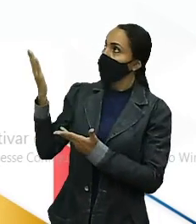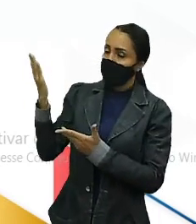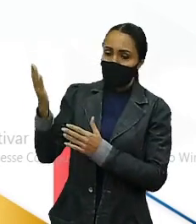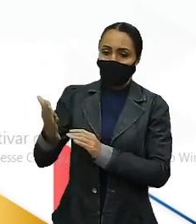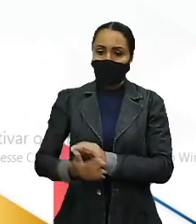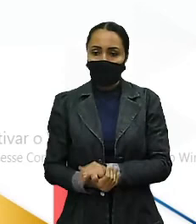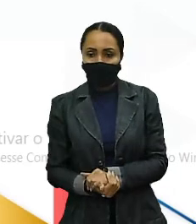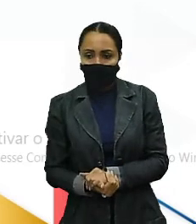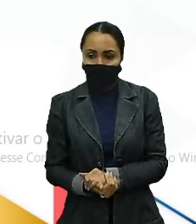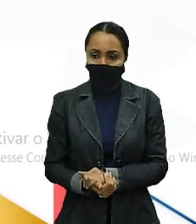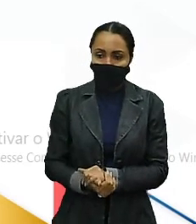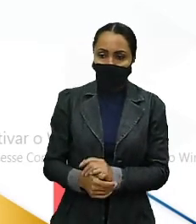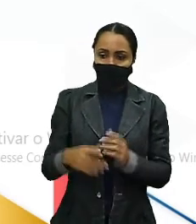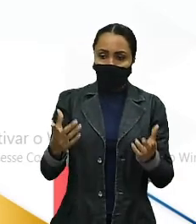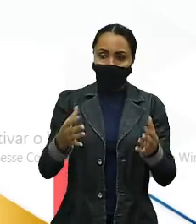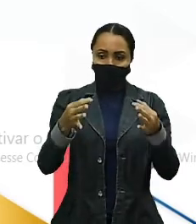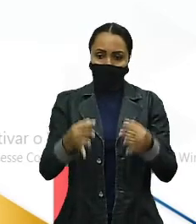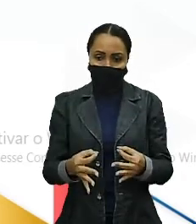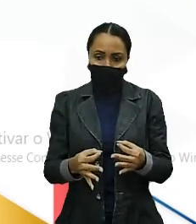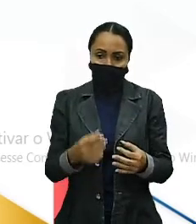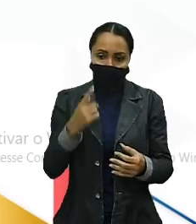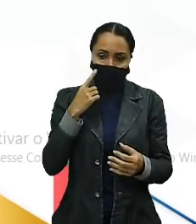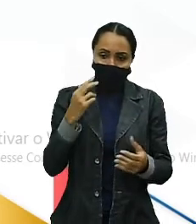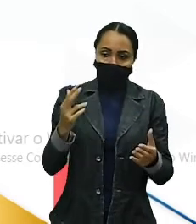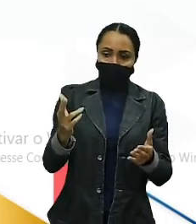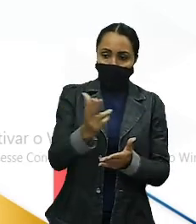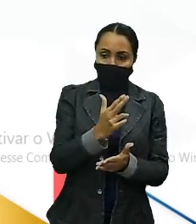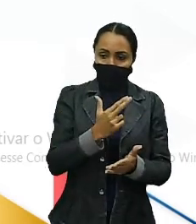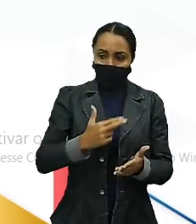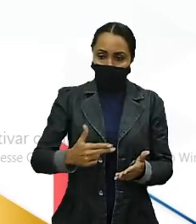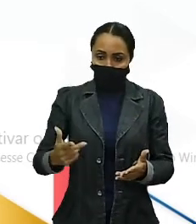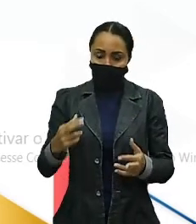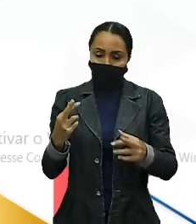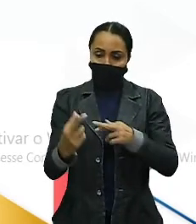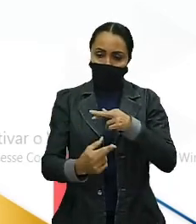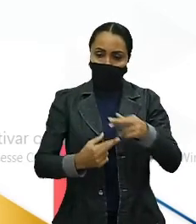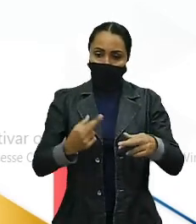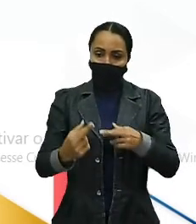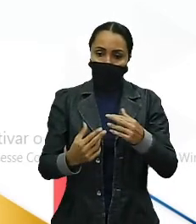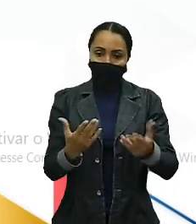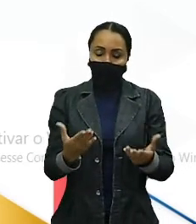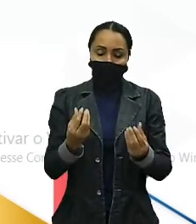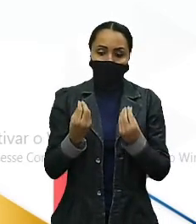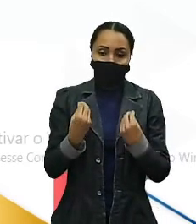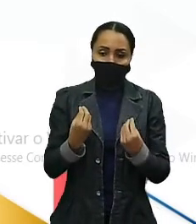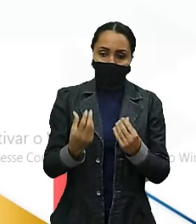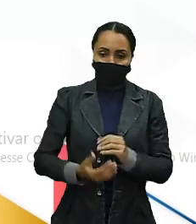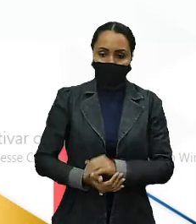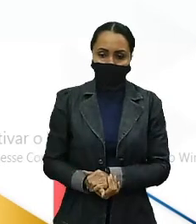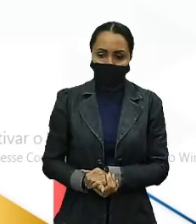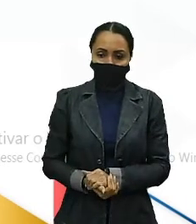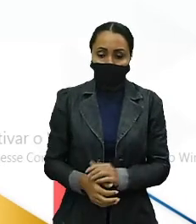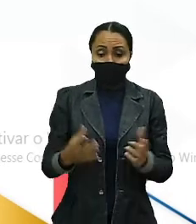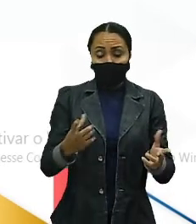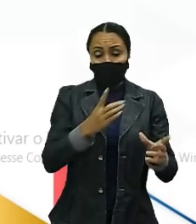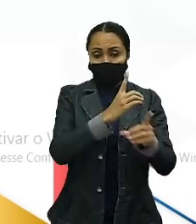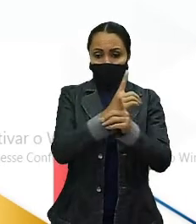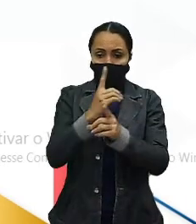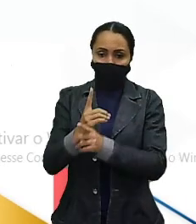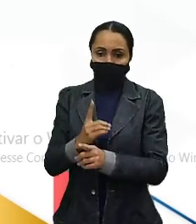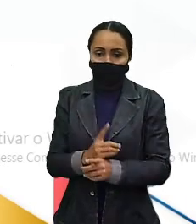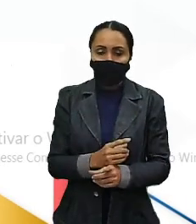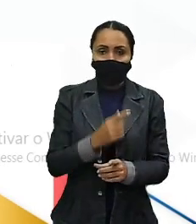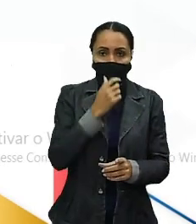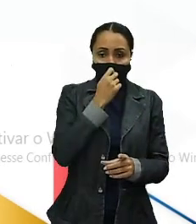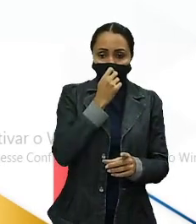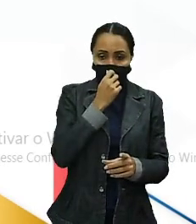a correspondência correta entre a figura plana e os sólidos de revolução é obtida como? Agora a gente vai descobrir. Cada figura dessa